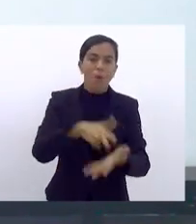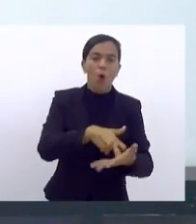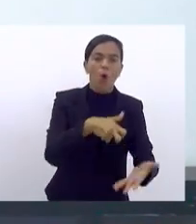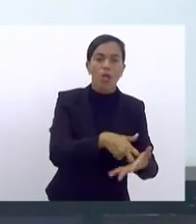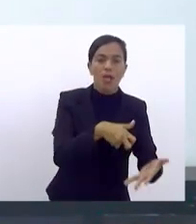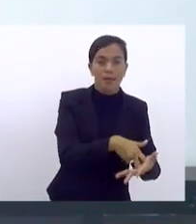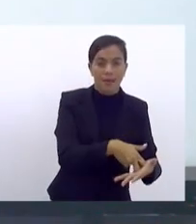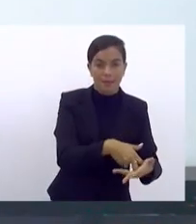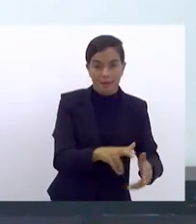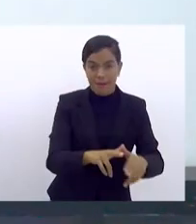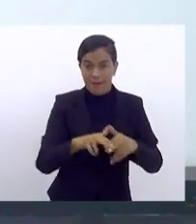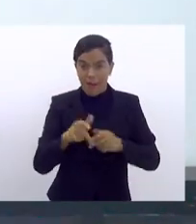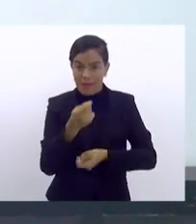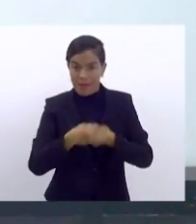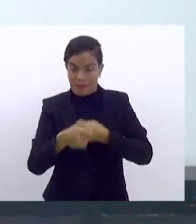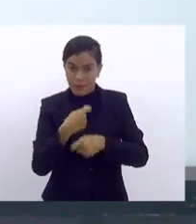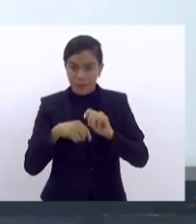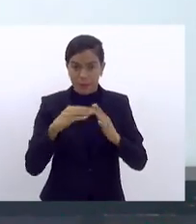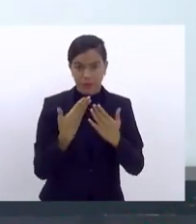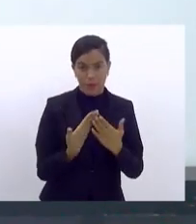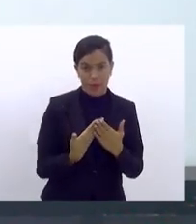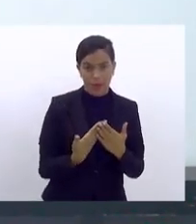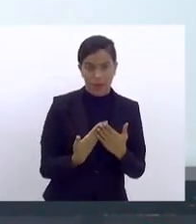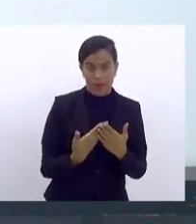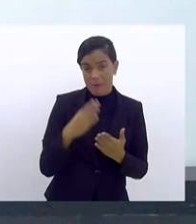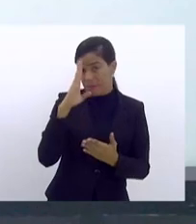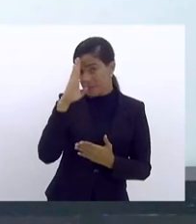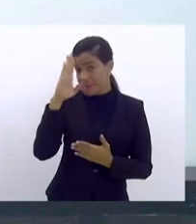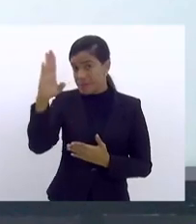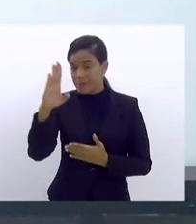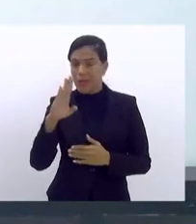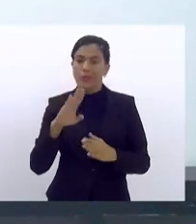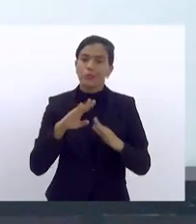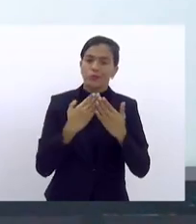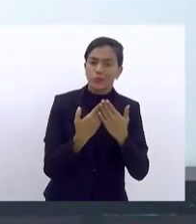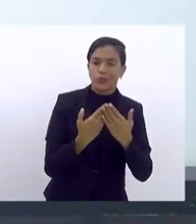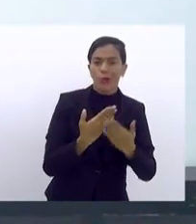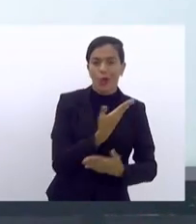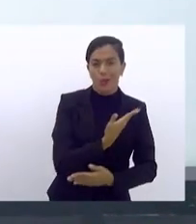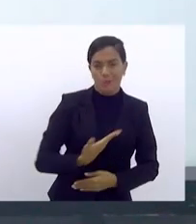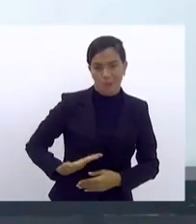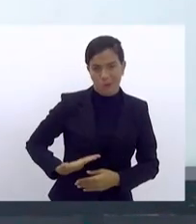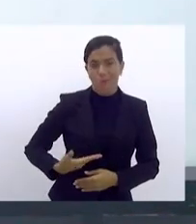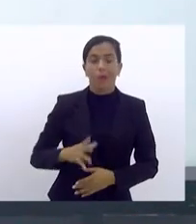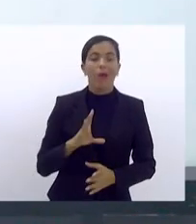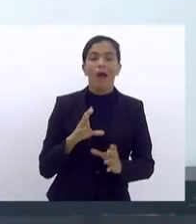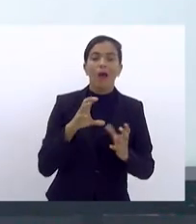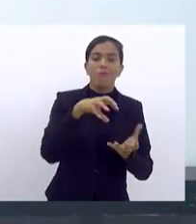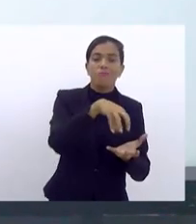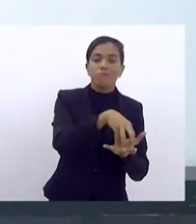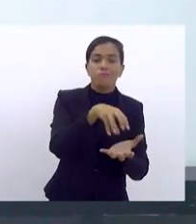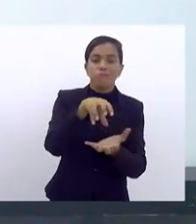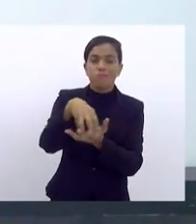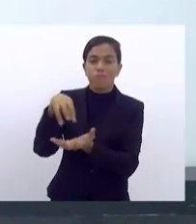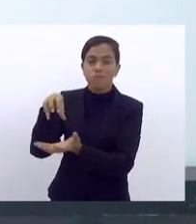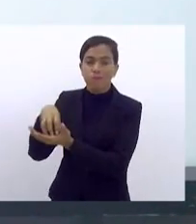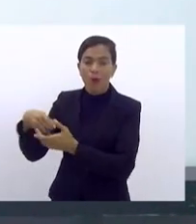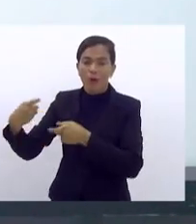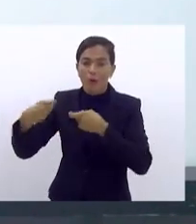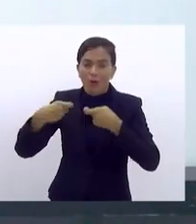por parte da administração escolar especialmente das escolas públicas situadas em localidades de